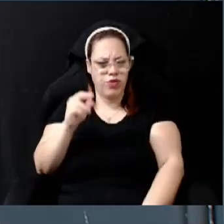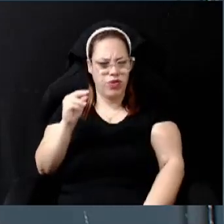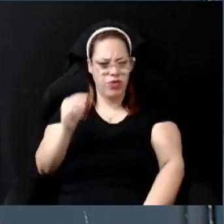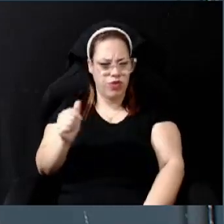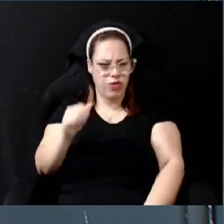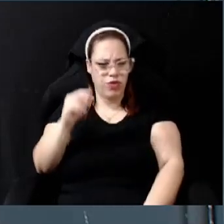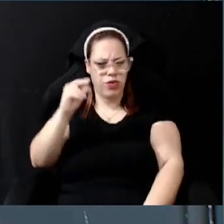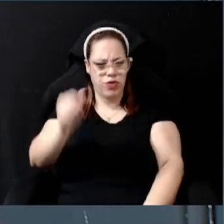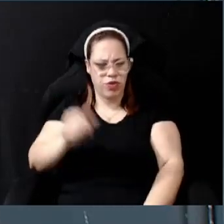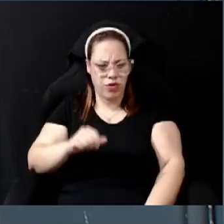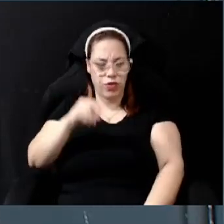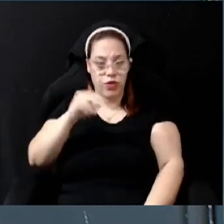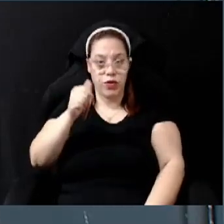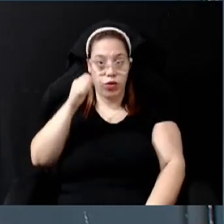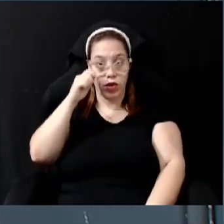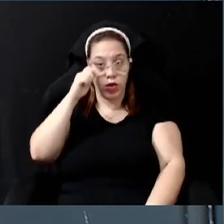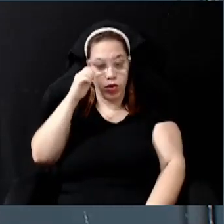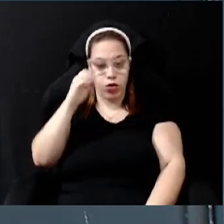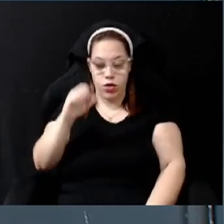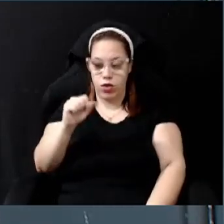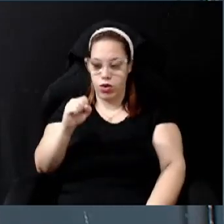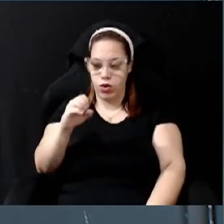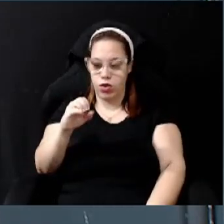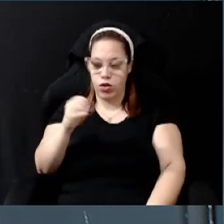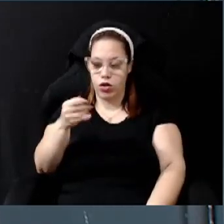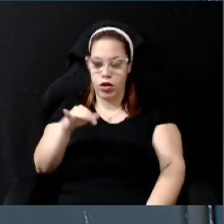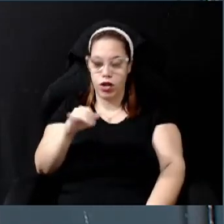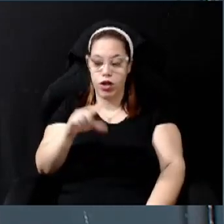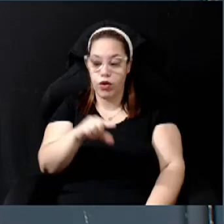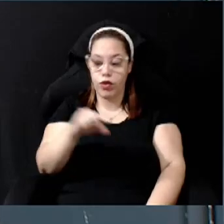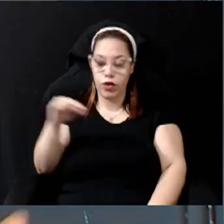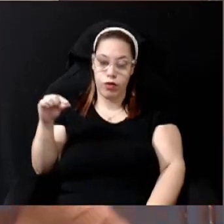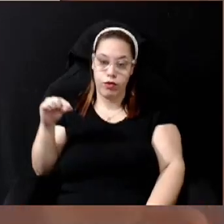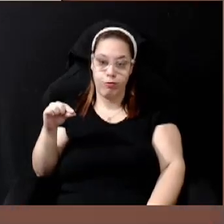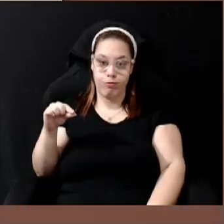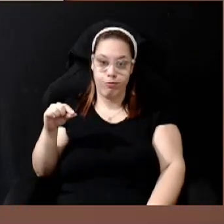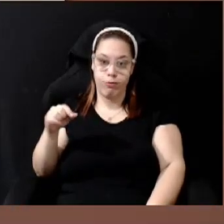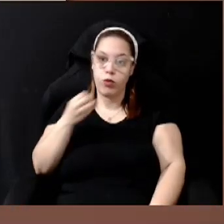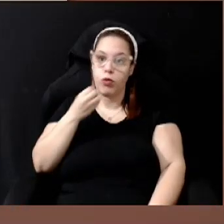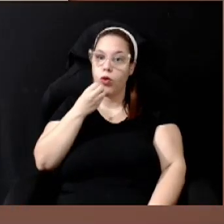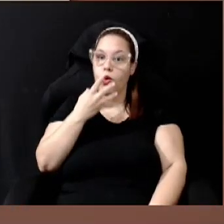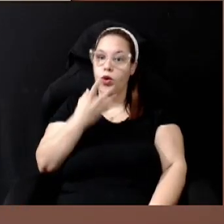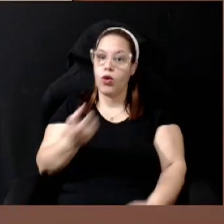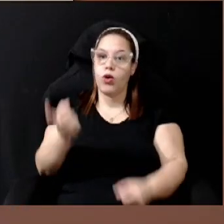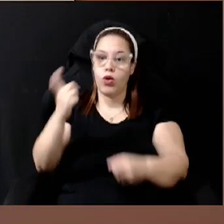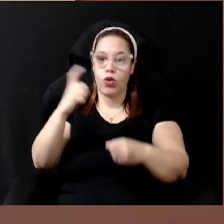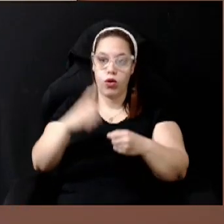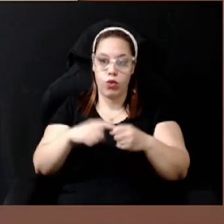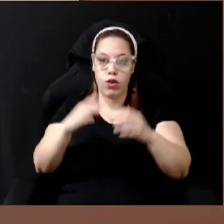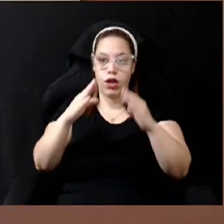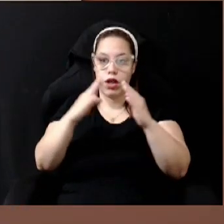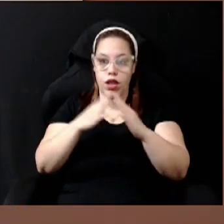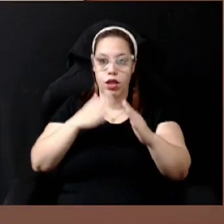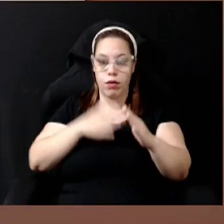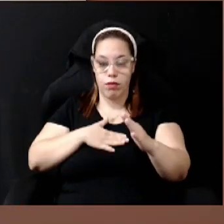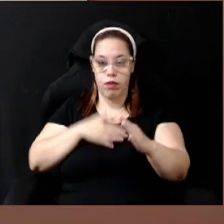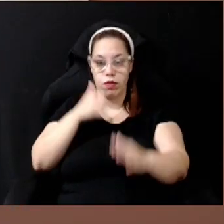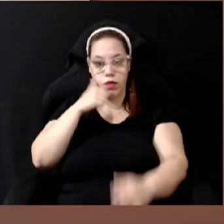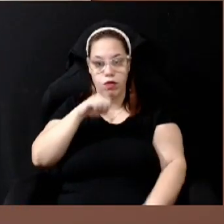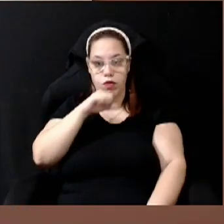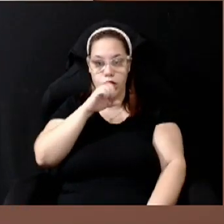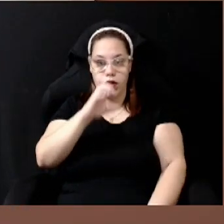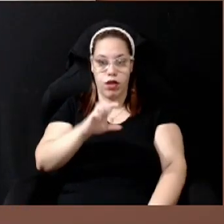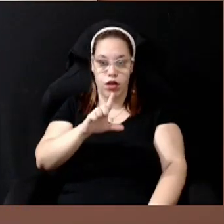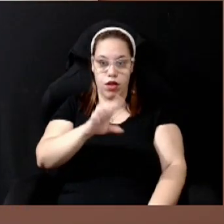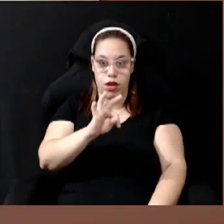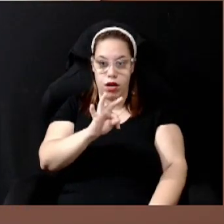na época, teve um imprevisto pessoal, foi embora. E aí eu falei, bom, ou eu volto para casa da minha mãe e volto para o CLT.